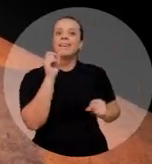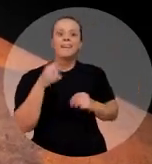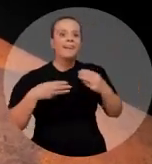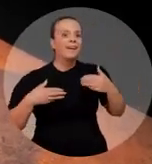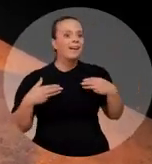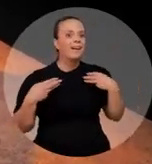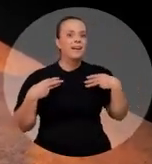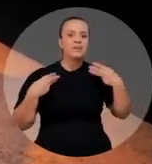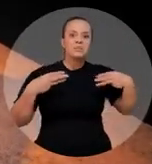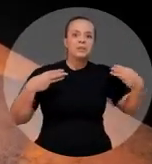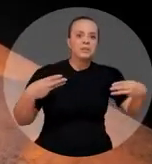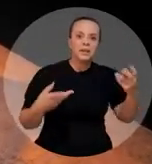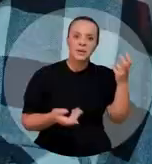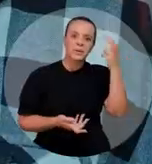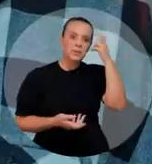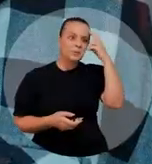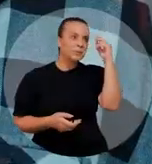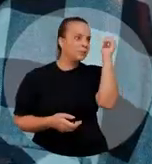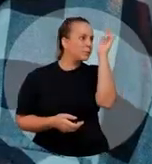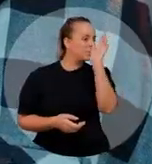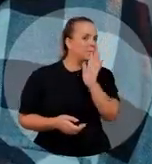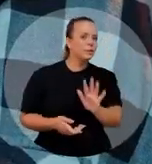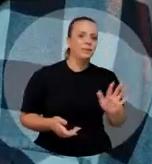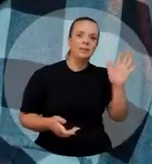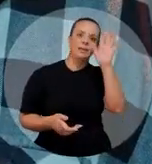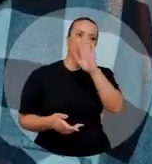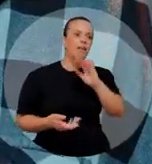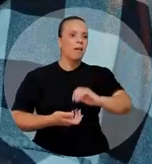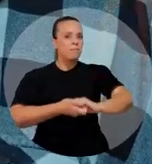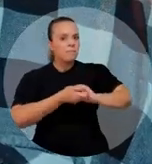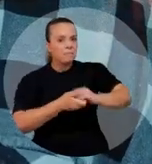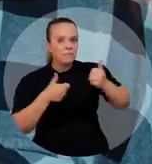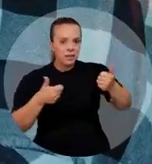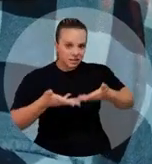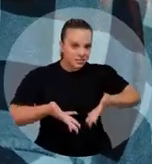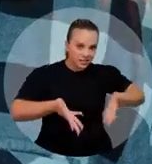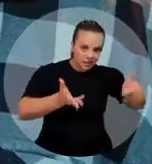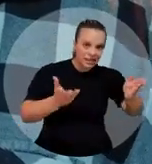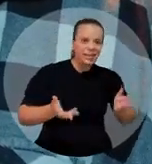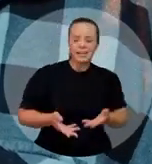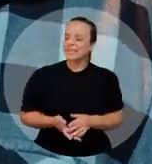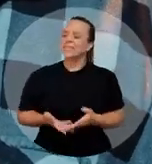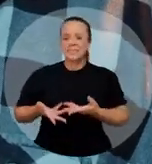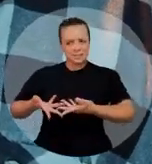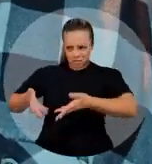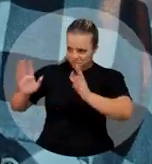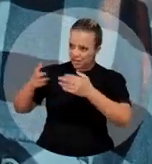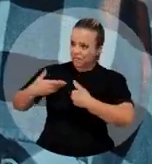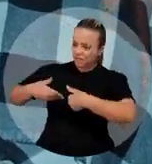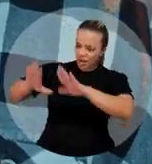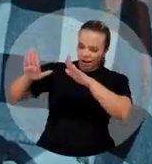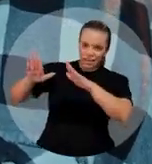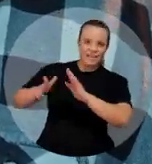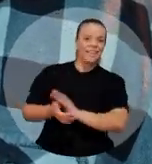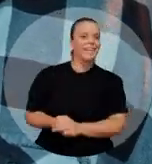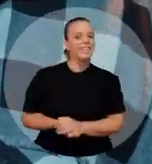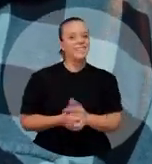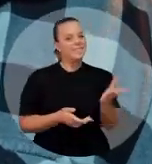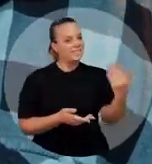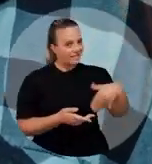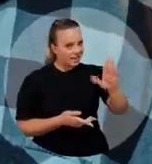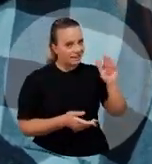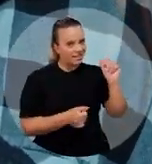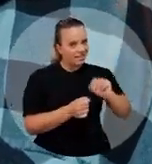acontecendo? Ministério da Cultura, nacionalmente, aperta sua mão e fala, beleza, vai lá. Toma aí. Se